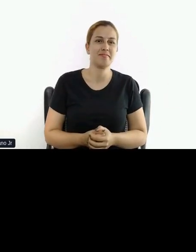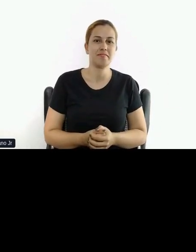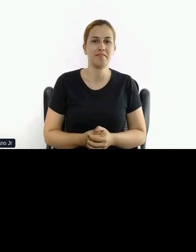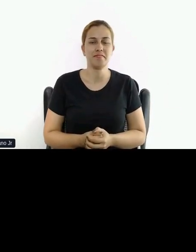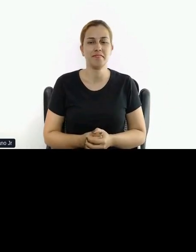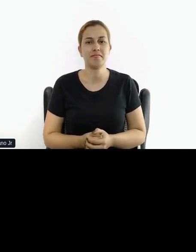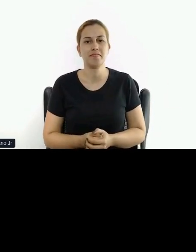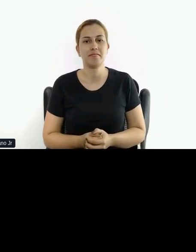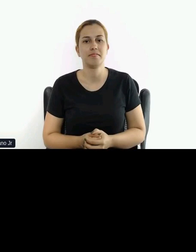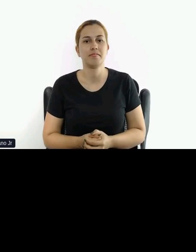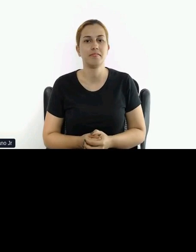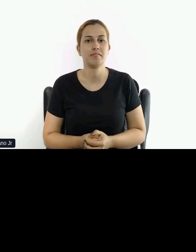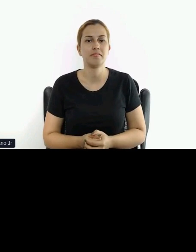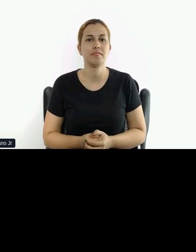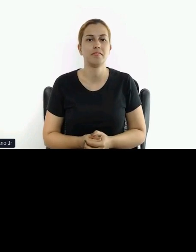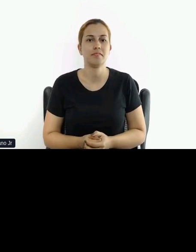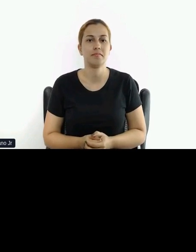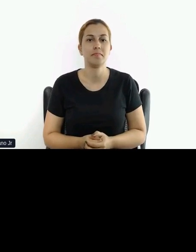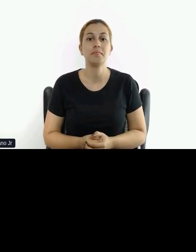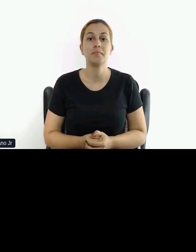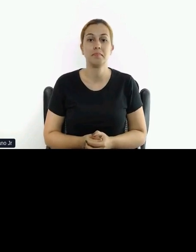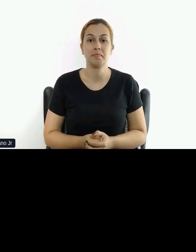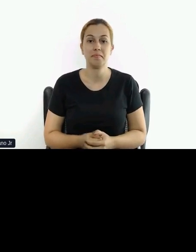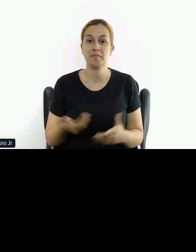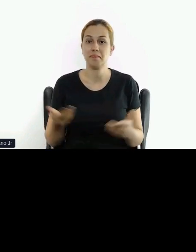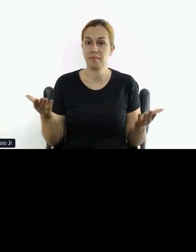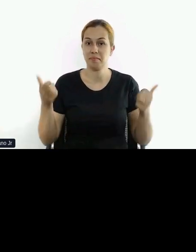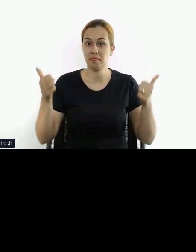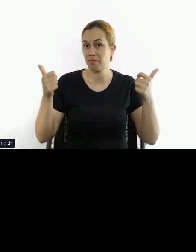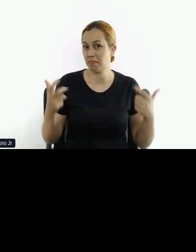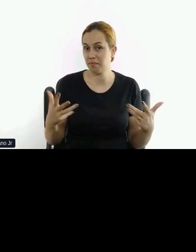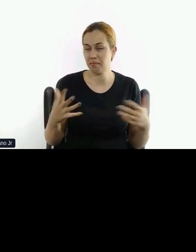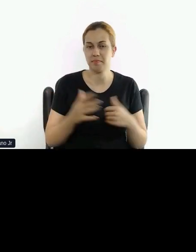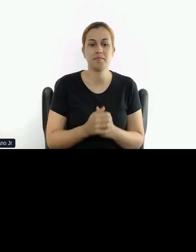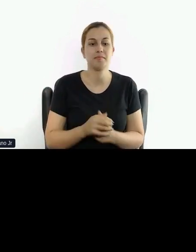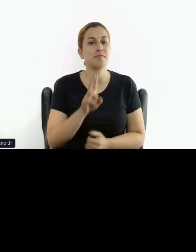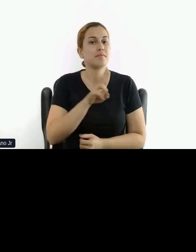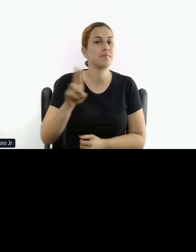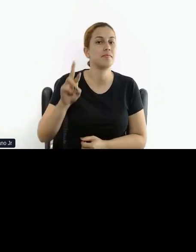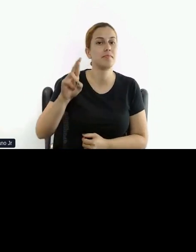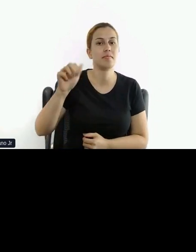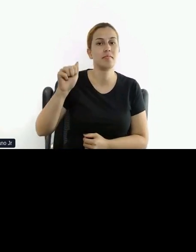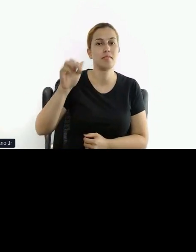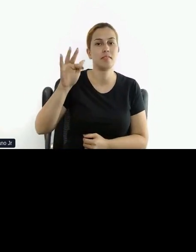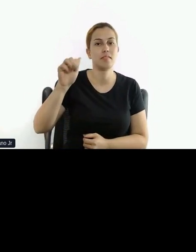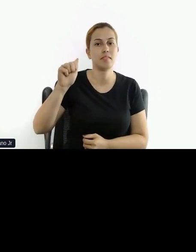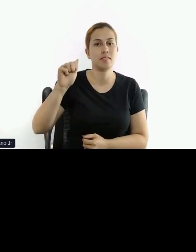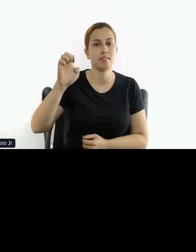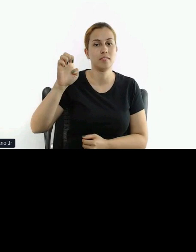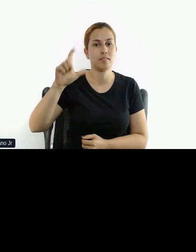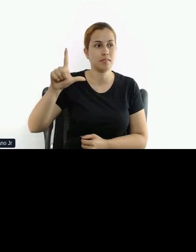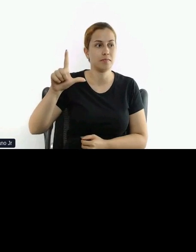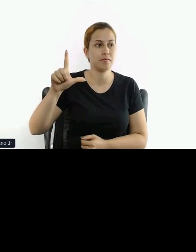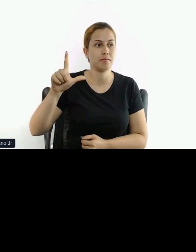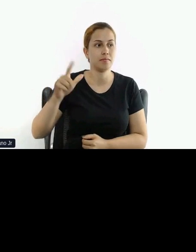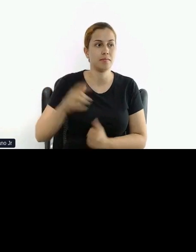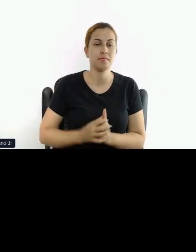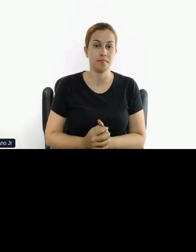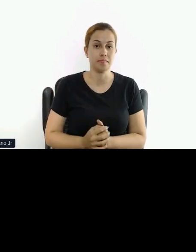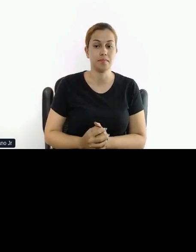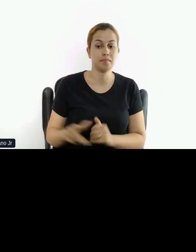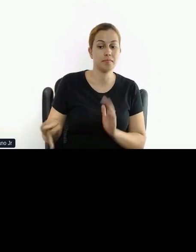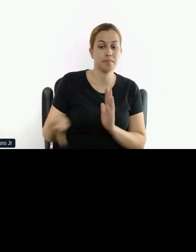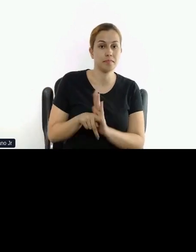Vamos lá, então, vou apresentar um pouquinho aqui. Eu sou o Rafael de Souza, né? Eu sou formado, minha